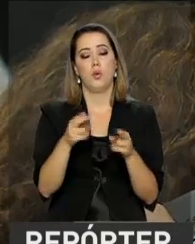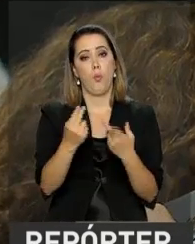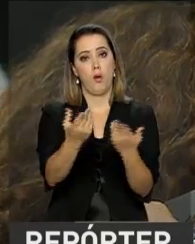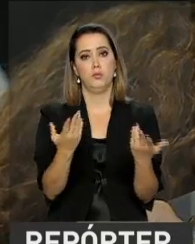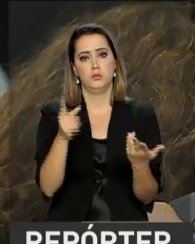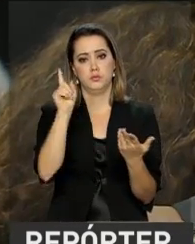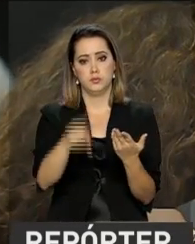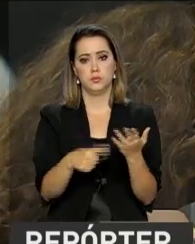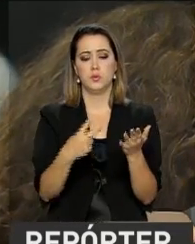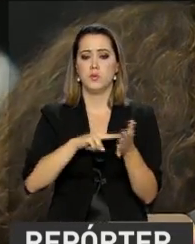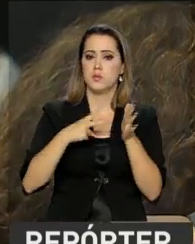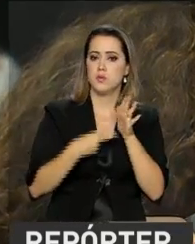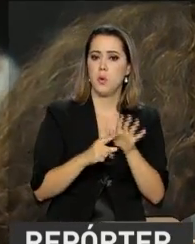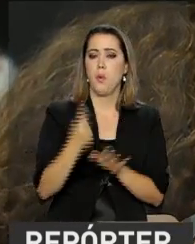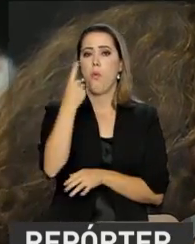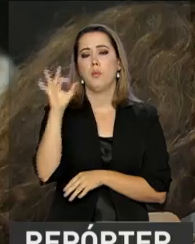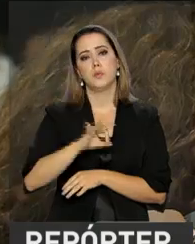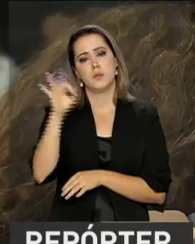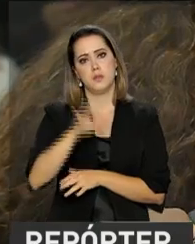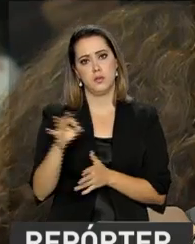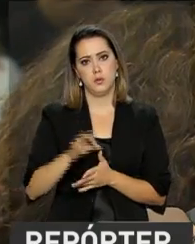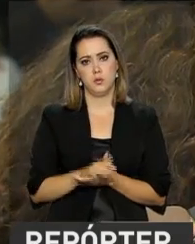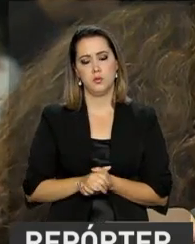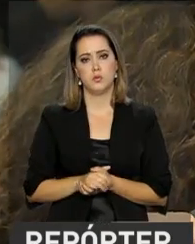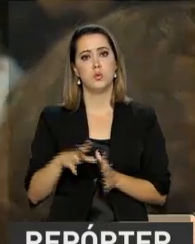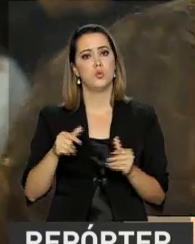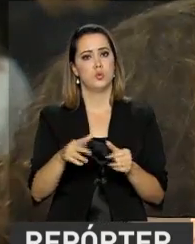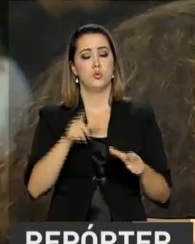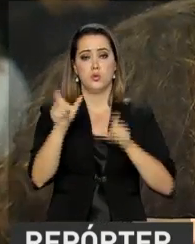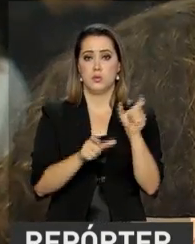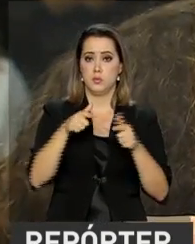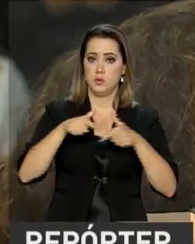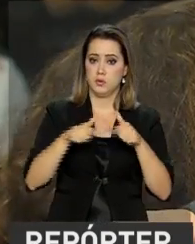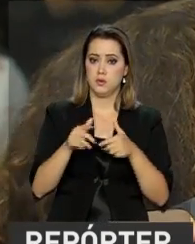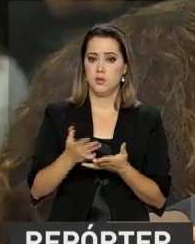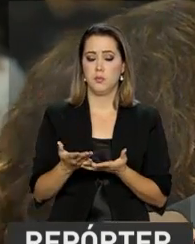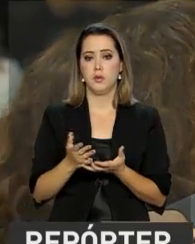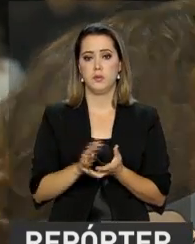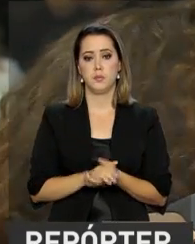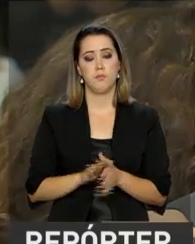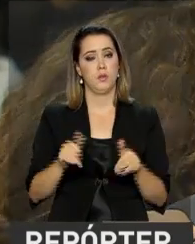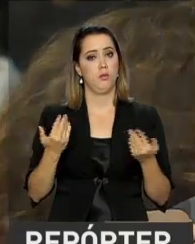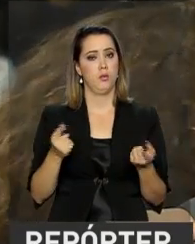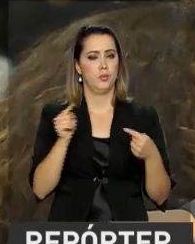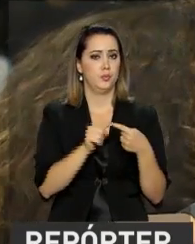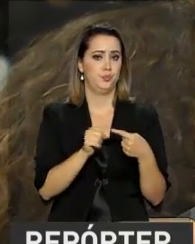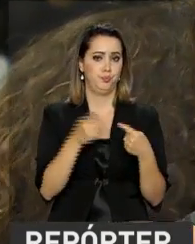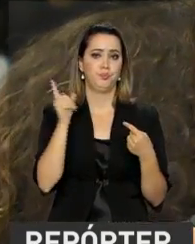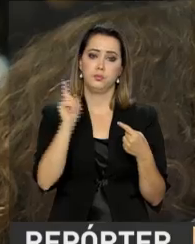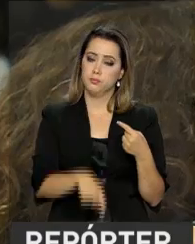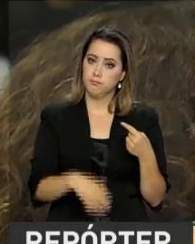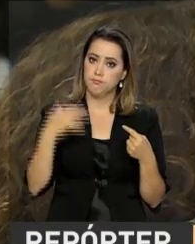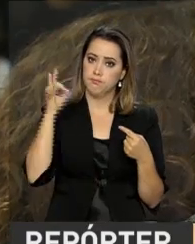o que representaria aproximadamente 1% né dos Servidores ativos né então o objetivo dessa medida